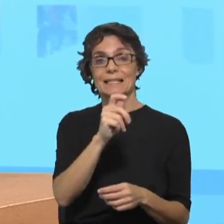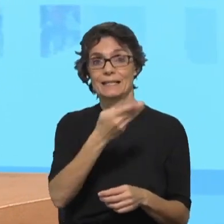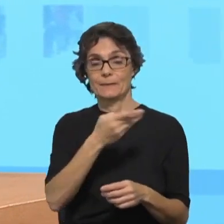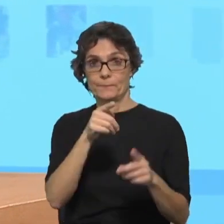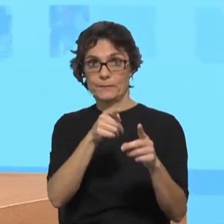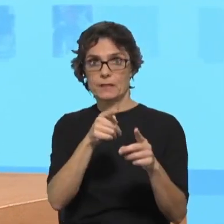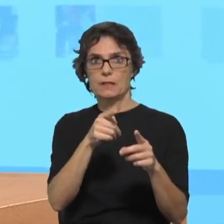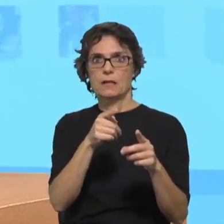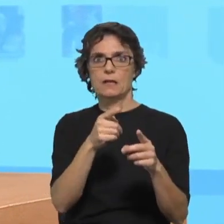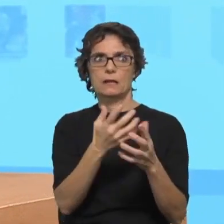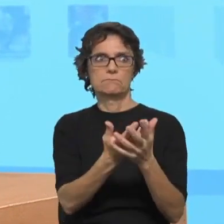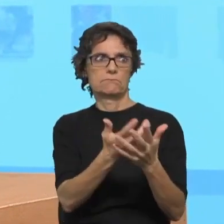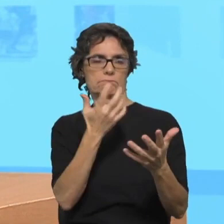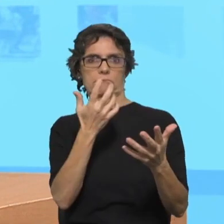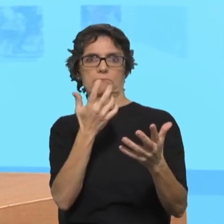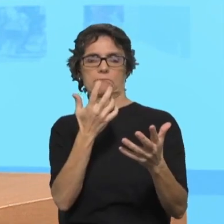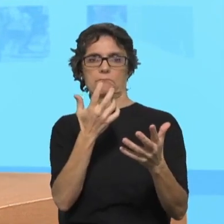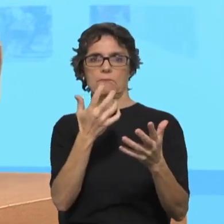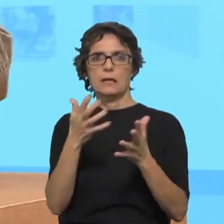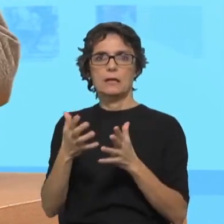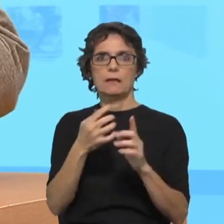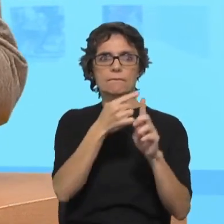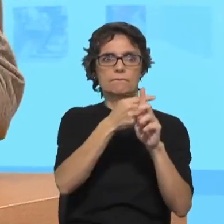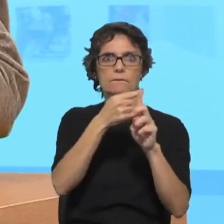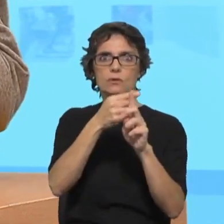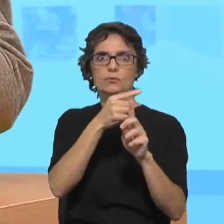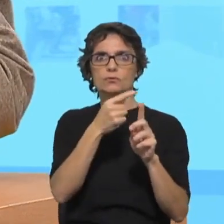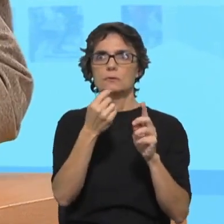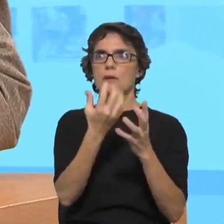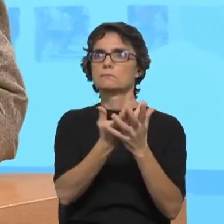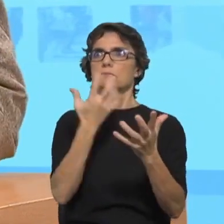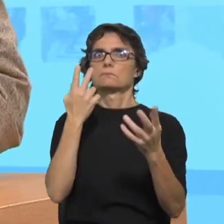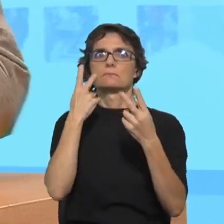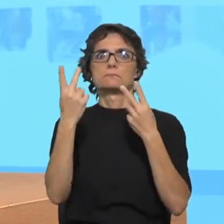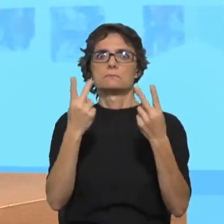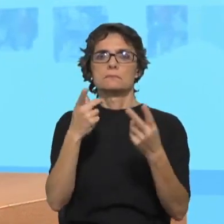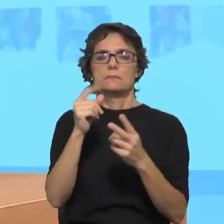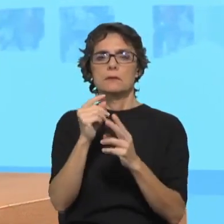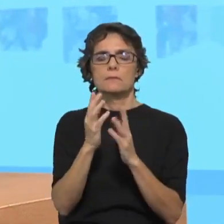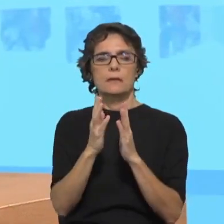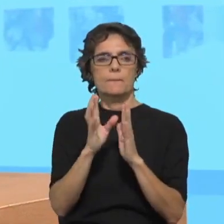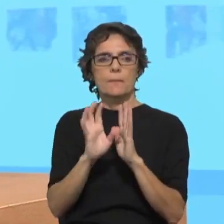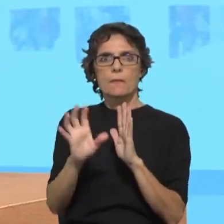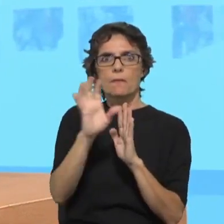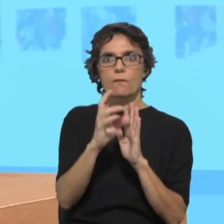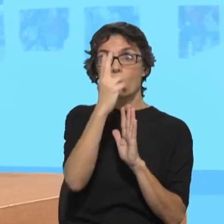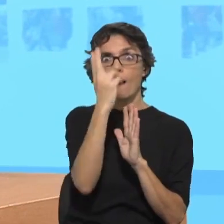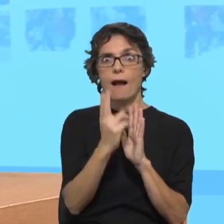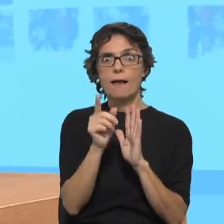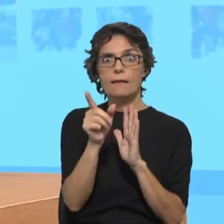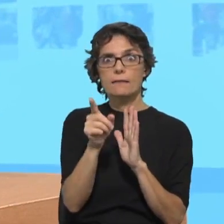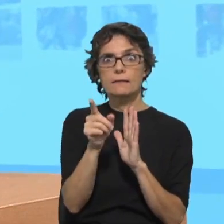via sacra extraordinária, trouxe a liturgia para os dias de hoje, fez uma obra de